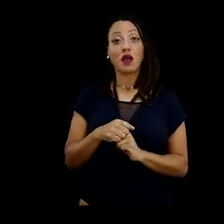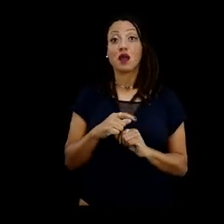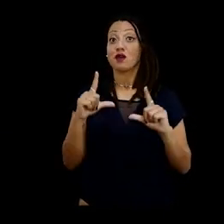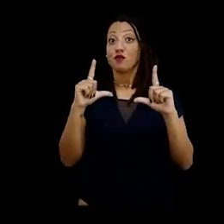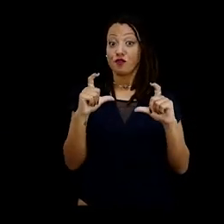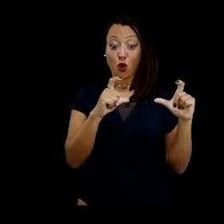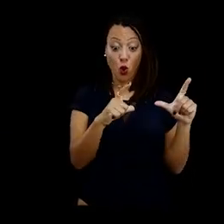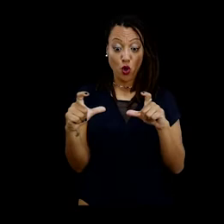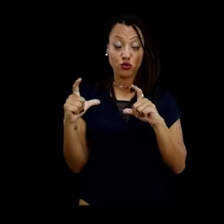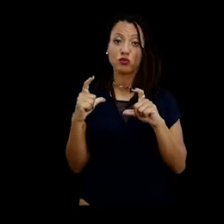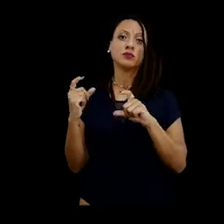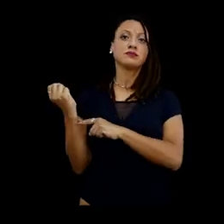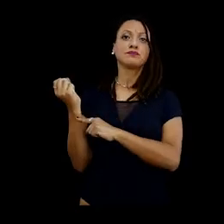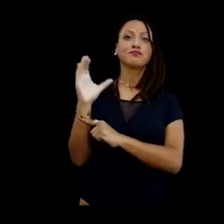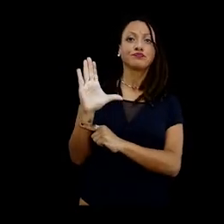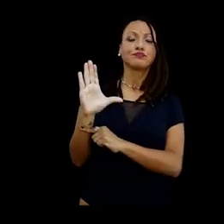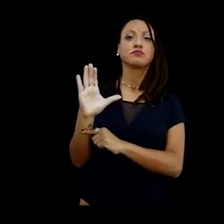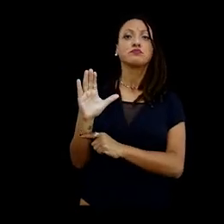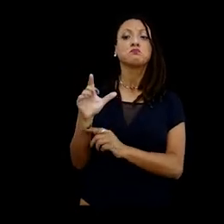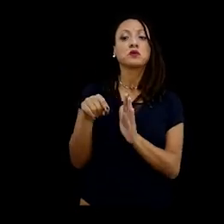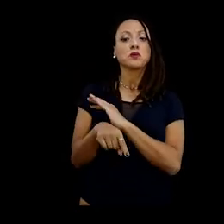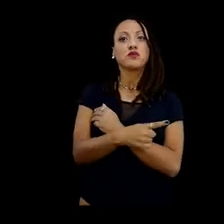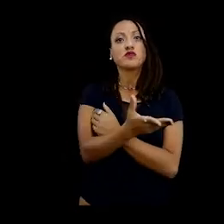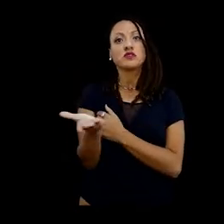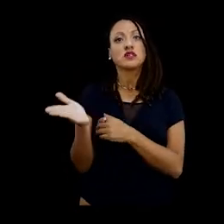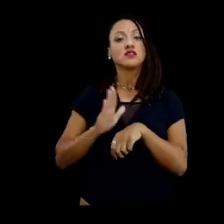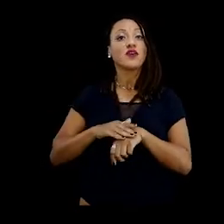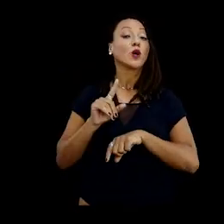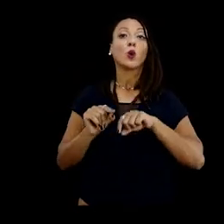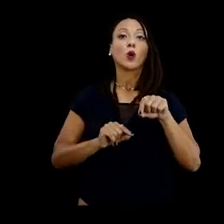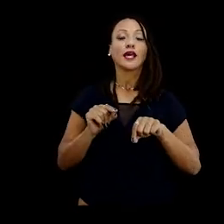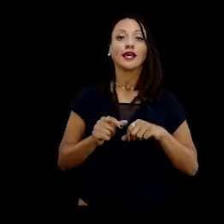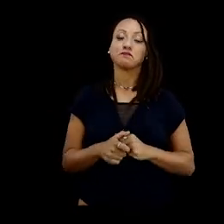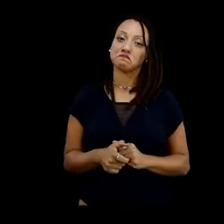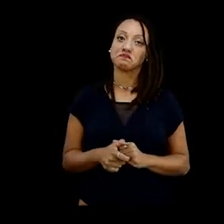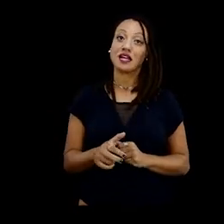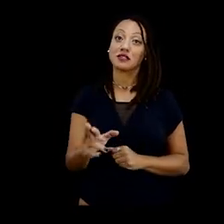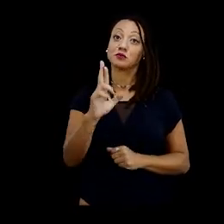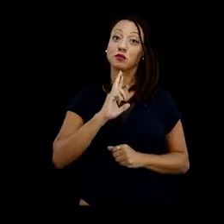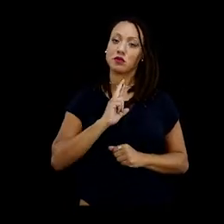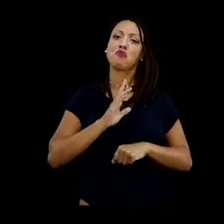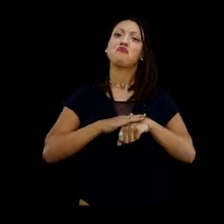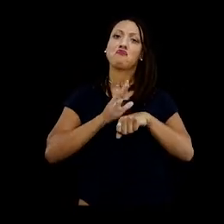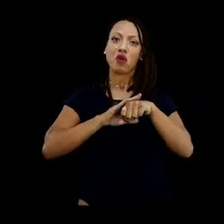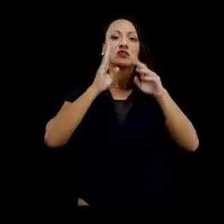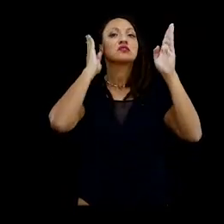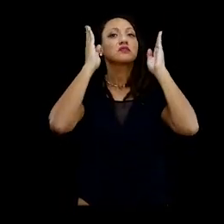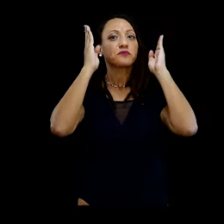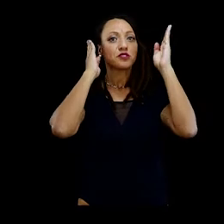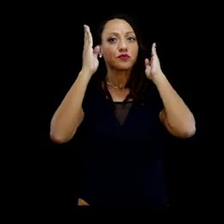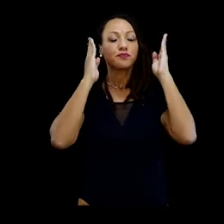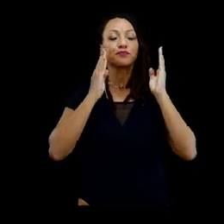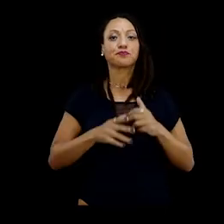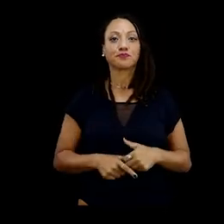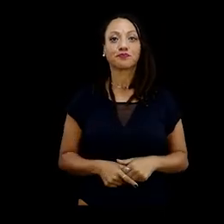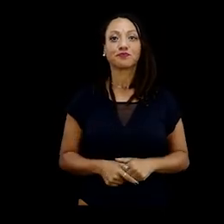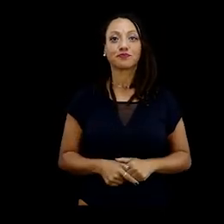nessa foto, o que vocês fazem? A gente faz os caminhões.